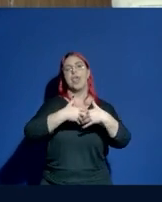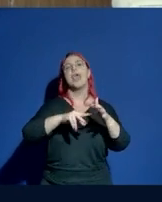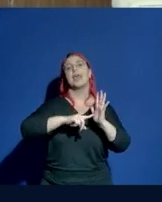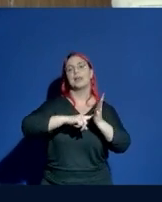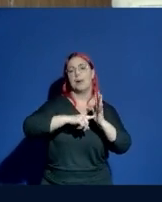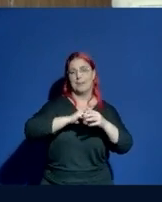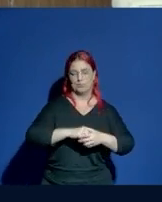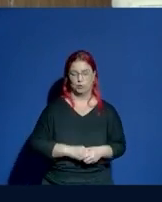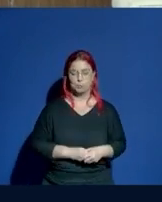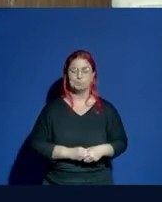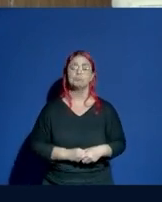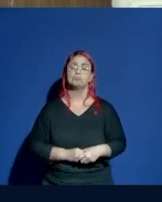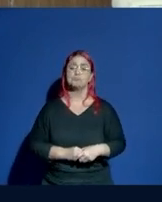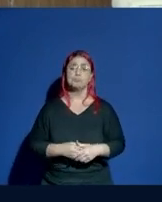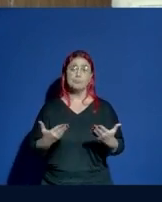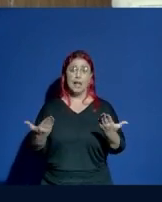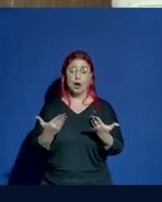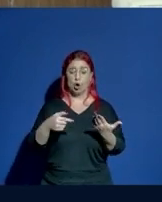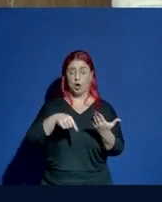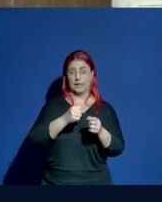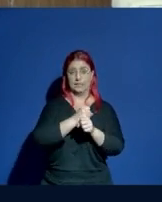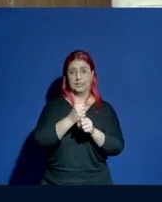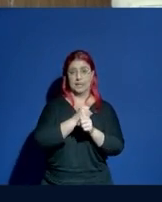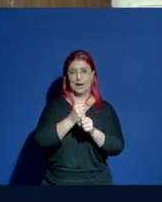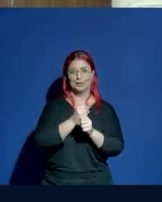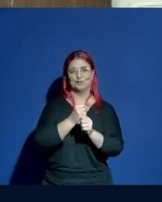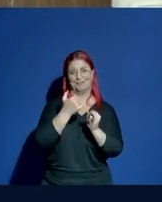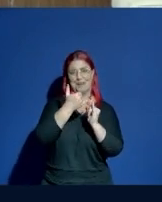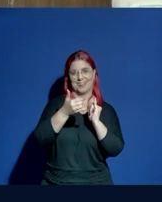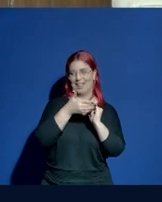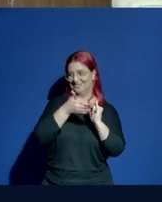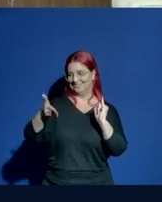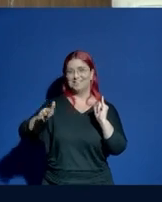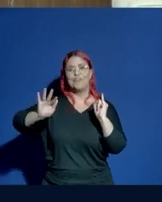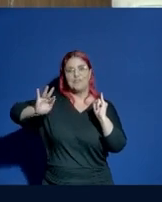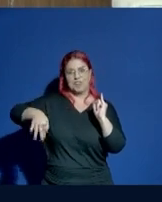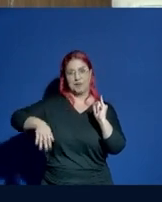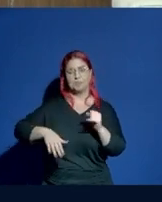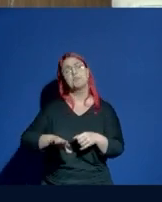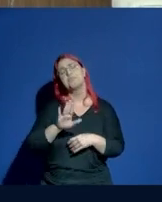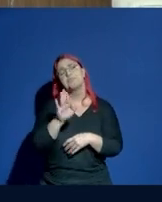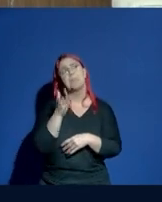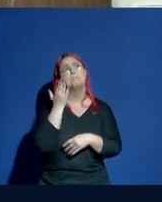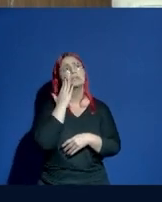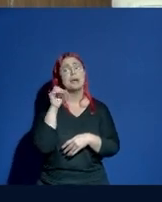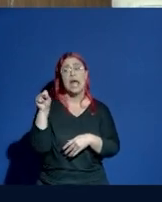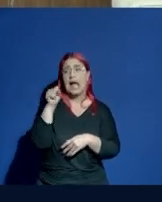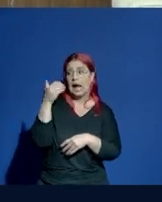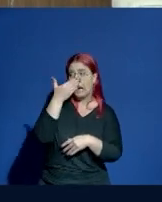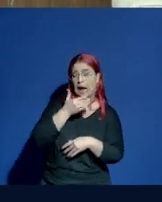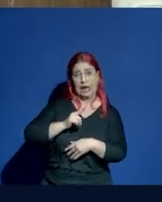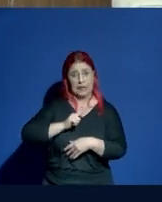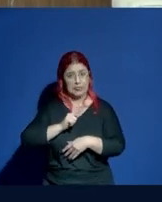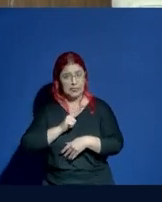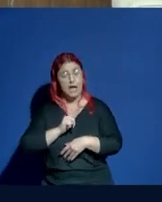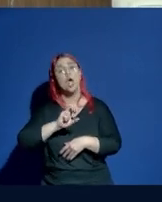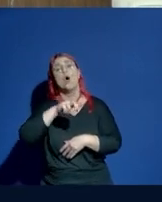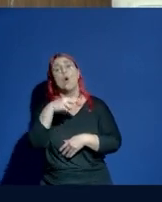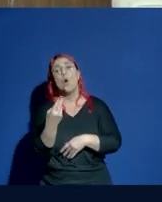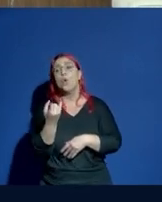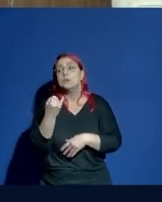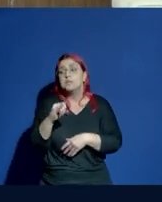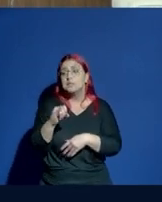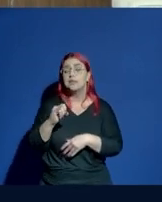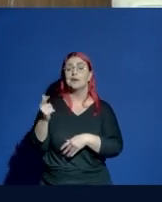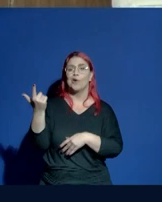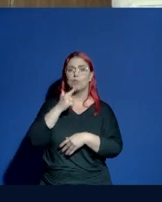que nós estamos aqui da metade para o fim a grande discussão hoje não é se vamos ter Cana ou não mas se conseguiremos trazer toda a